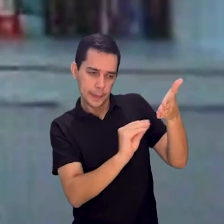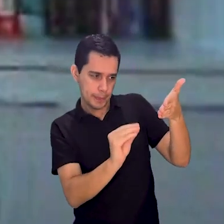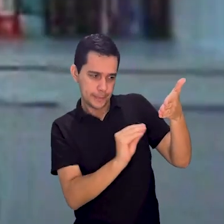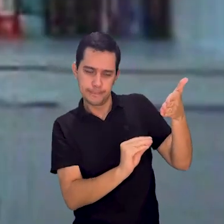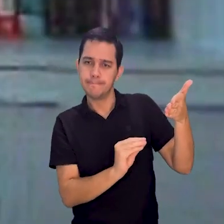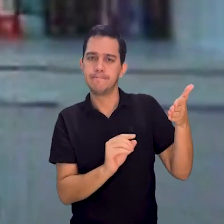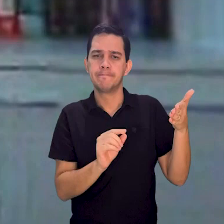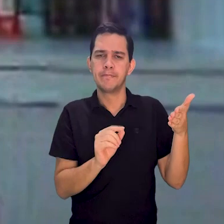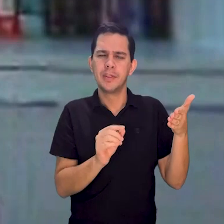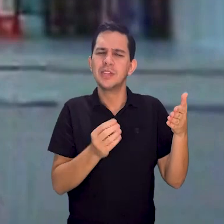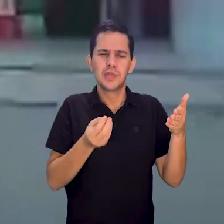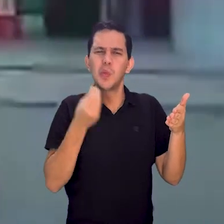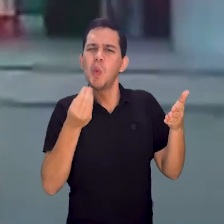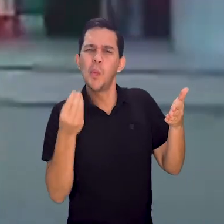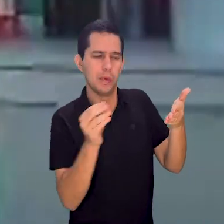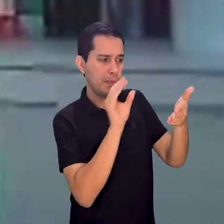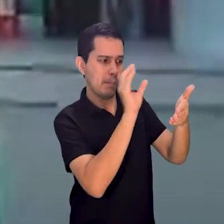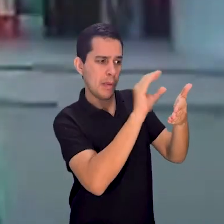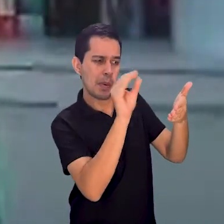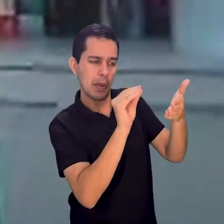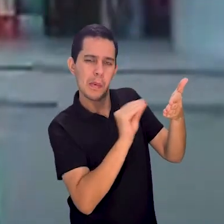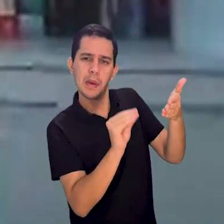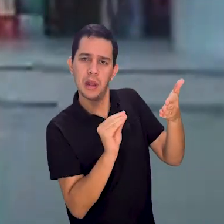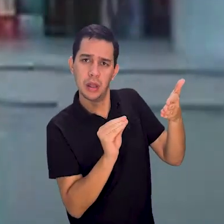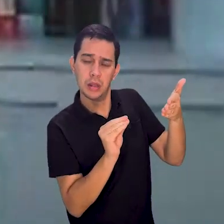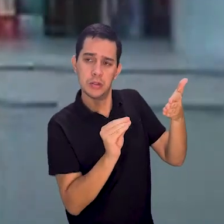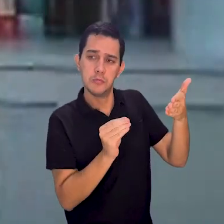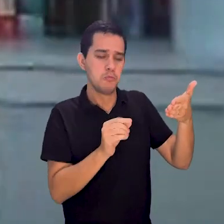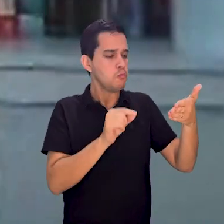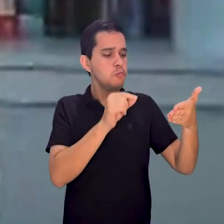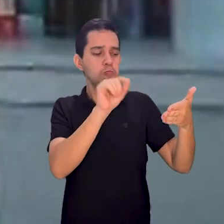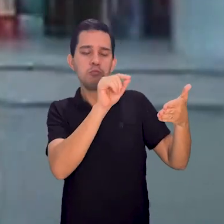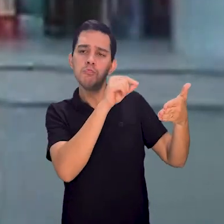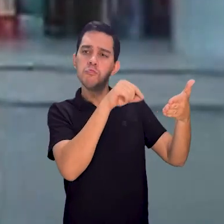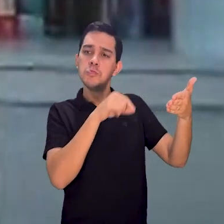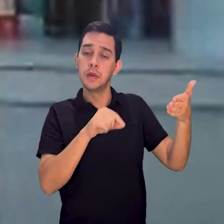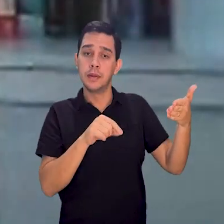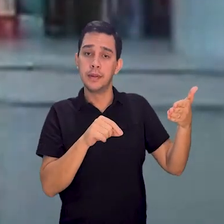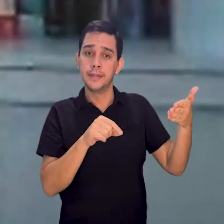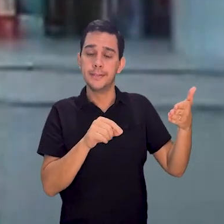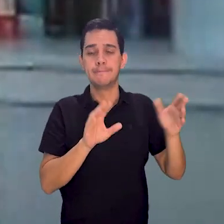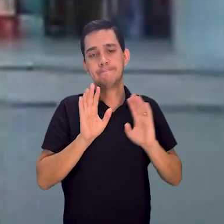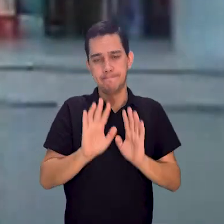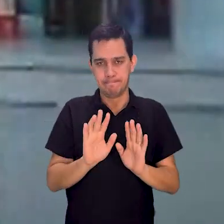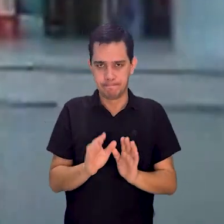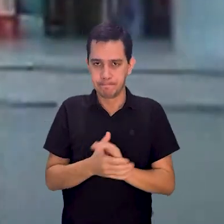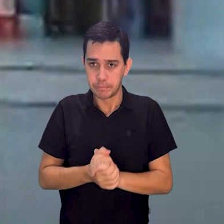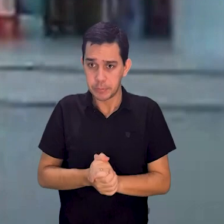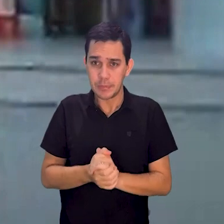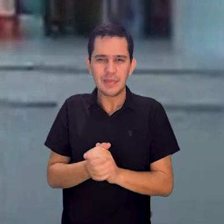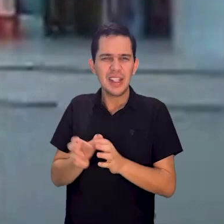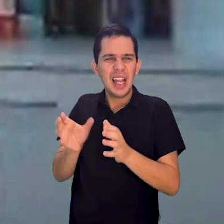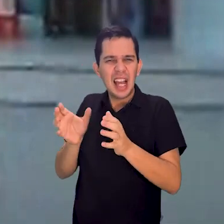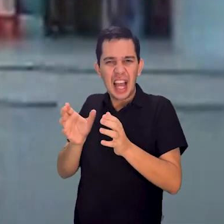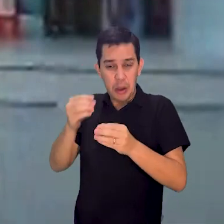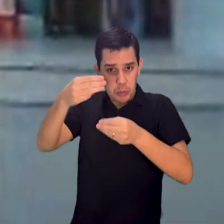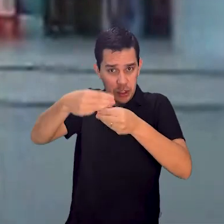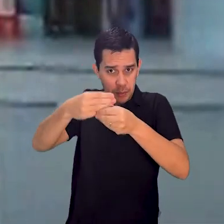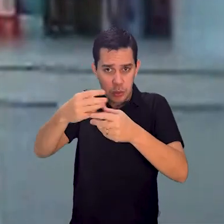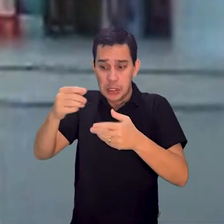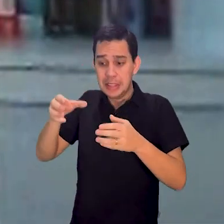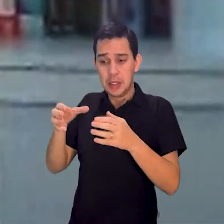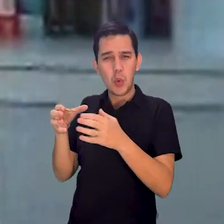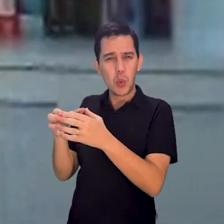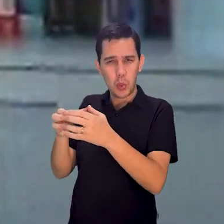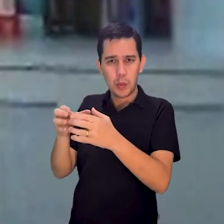sentido? Como acontece na maioria das vezes, via de regra, muito dificilmente a equipe de saúde mental do